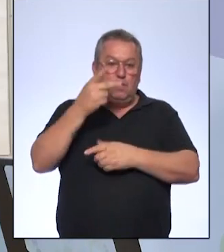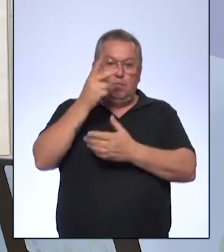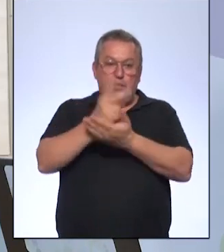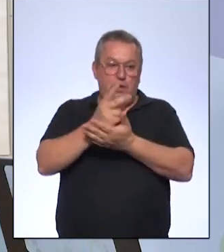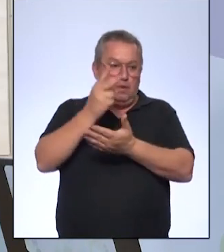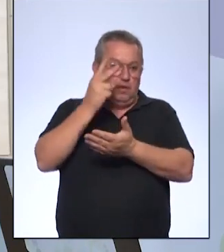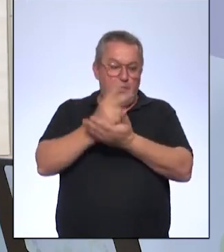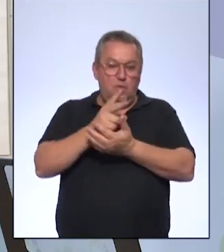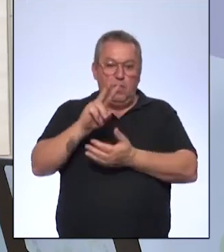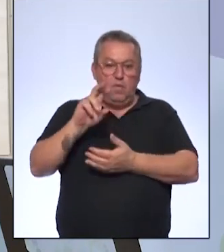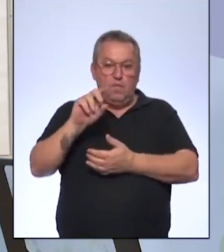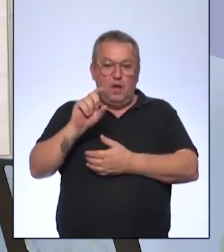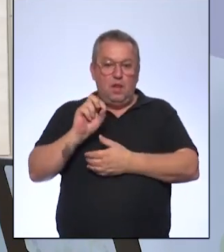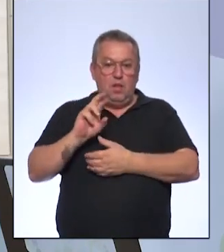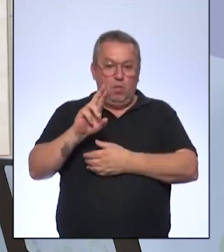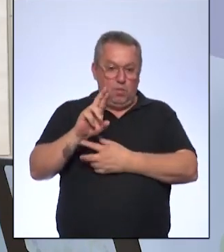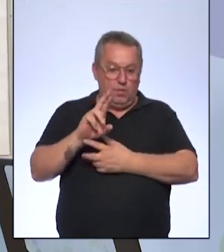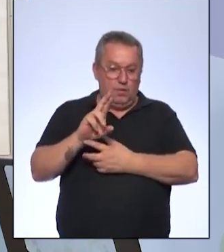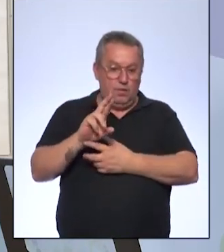mesmo valor numérico